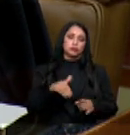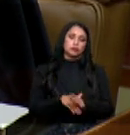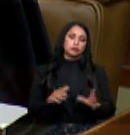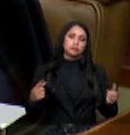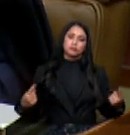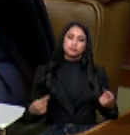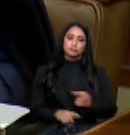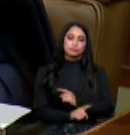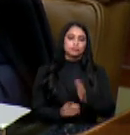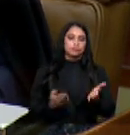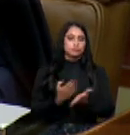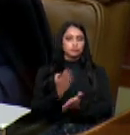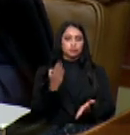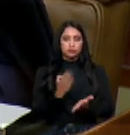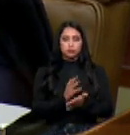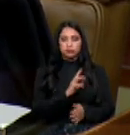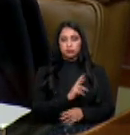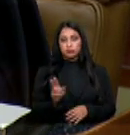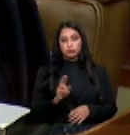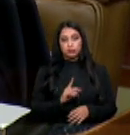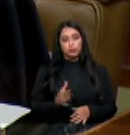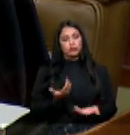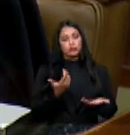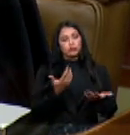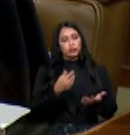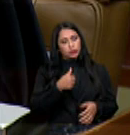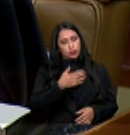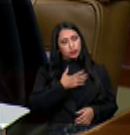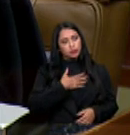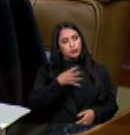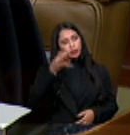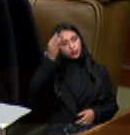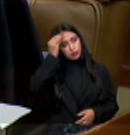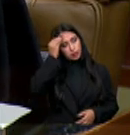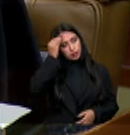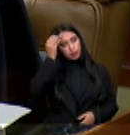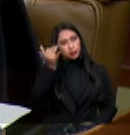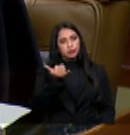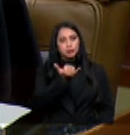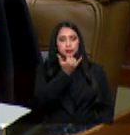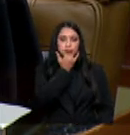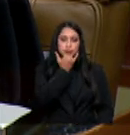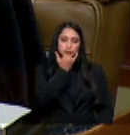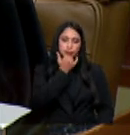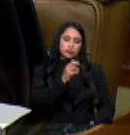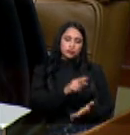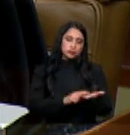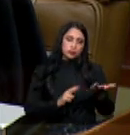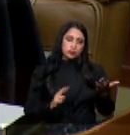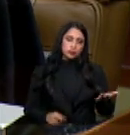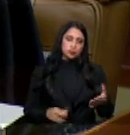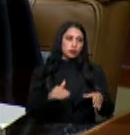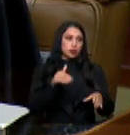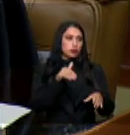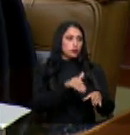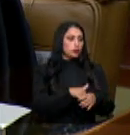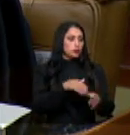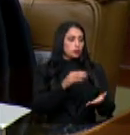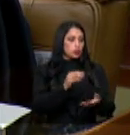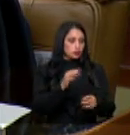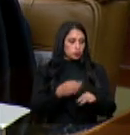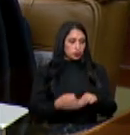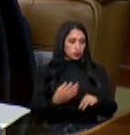dessa matéria e do estudo que fiz, senhor presidente, contando a vênia de Sua Excelência o relator e os ministros que o acompanharam,